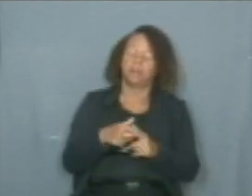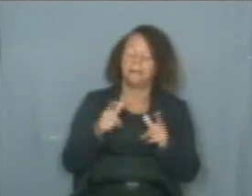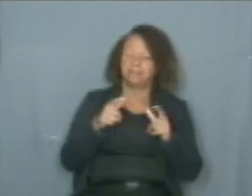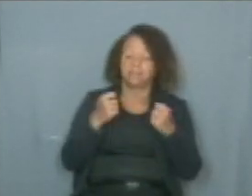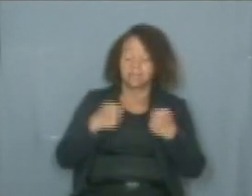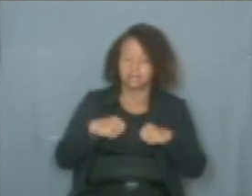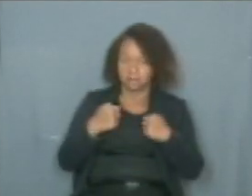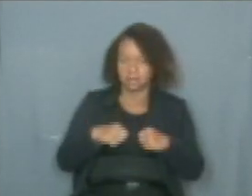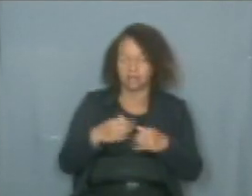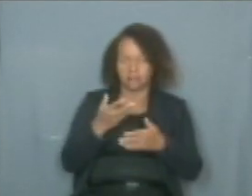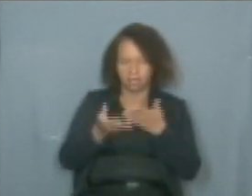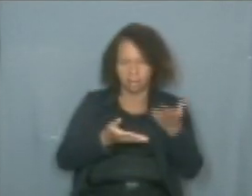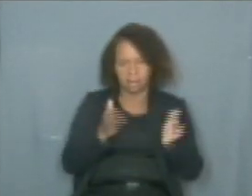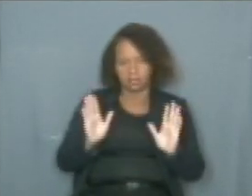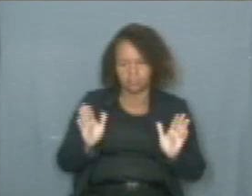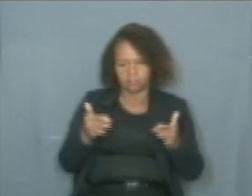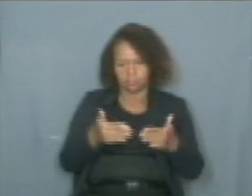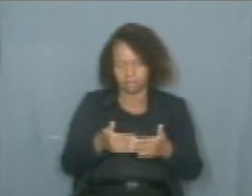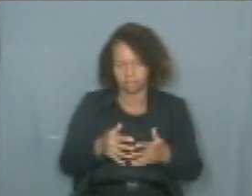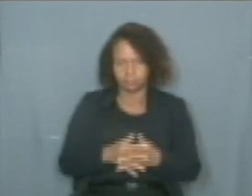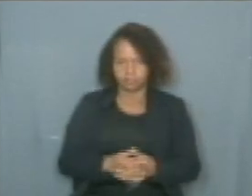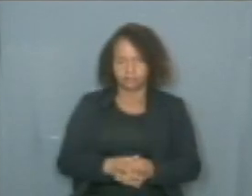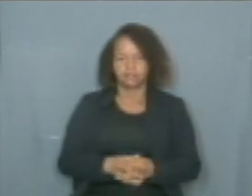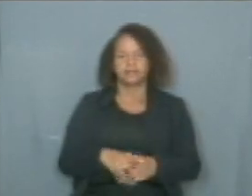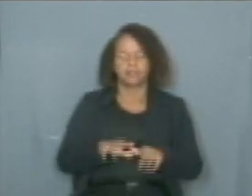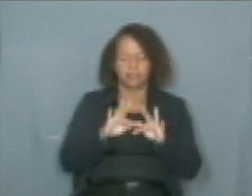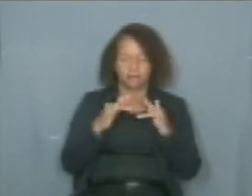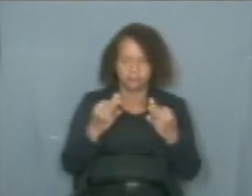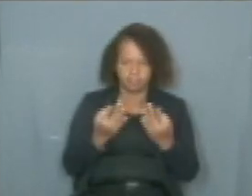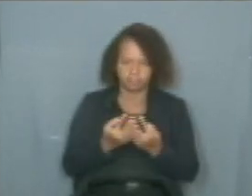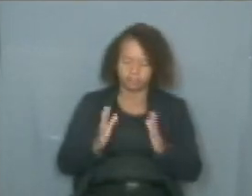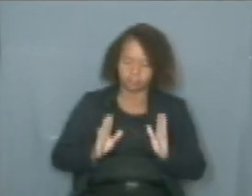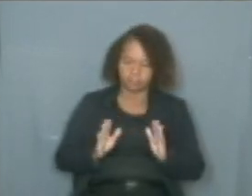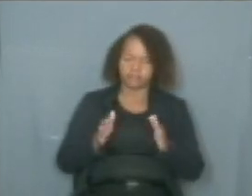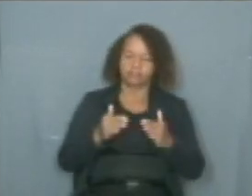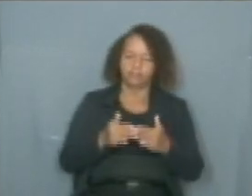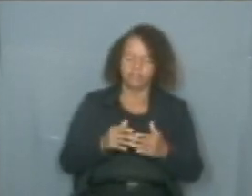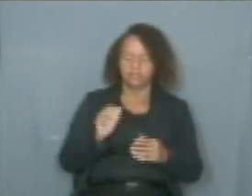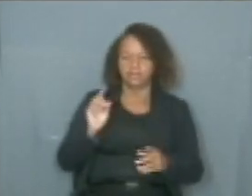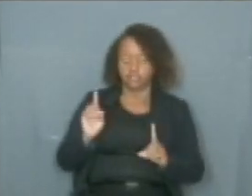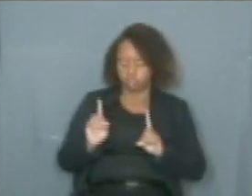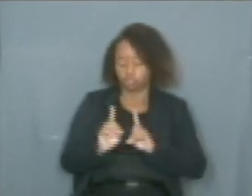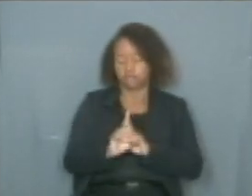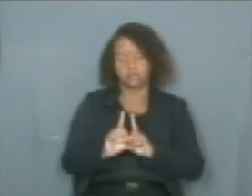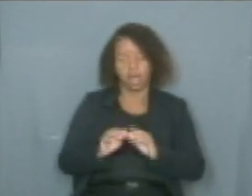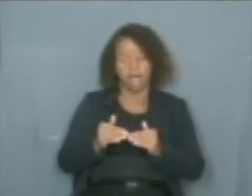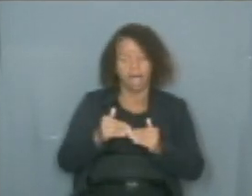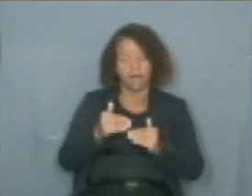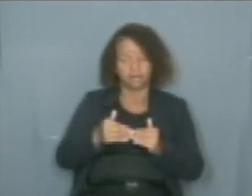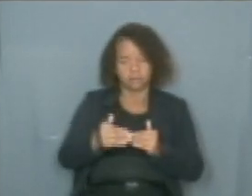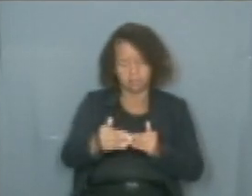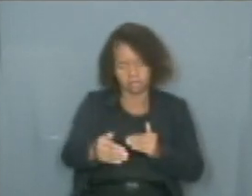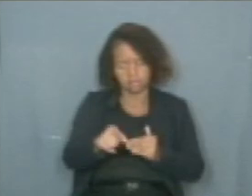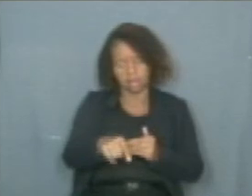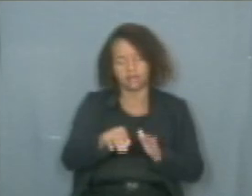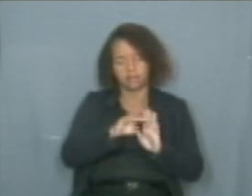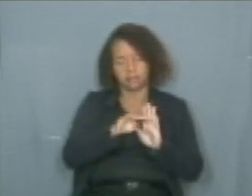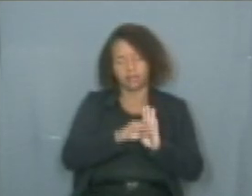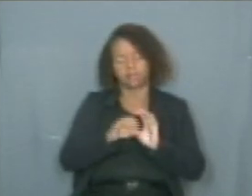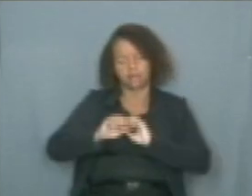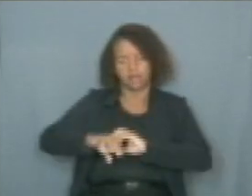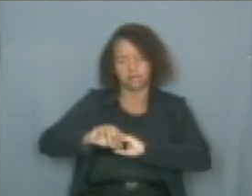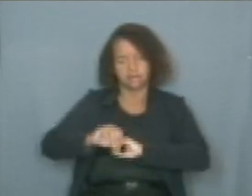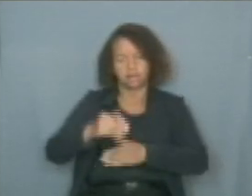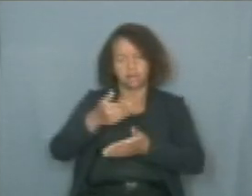estar no atendimento das pessoas atípicas e das famílias atípicas. Precisamos avançar na pauta da educação também, com